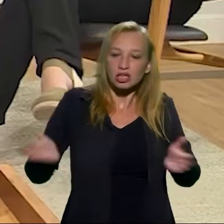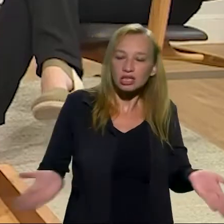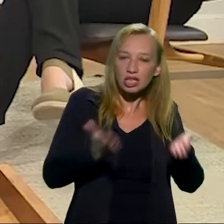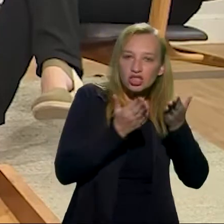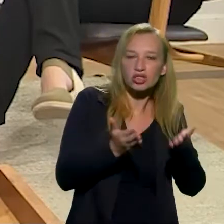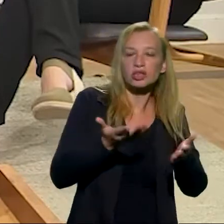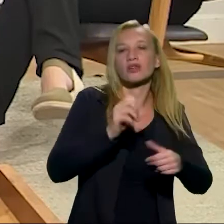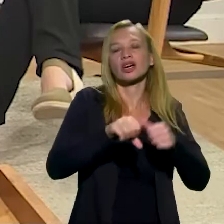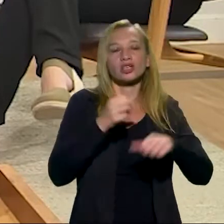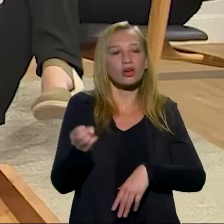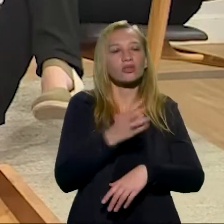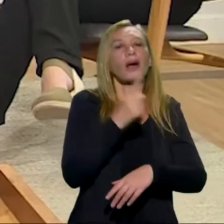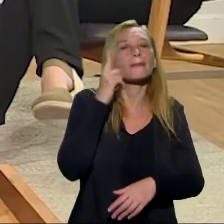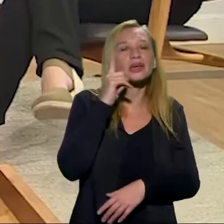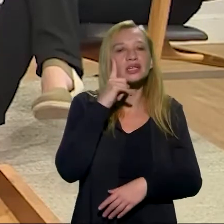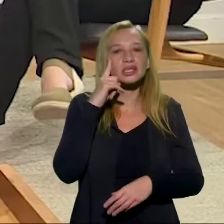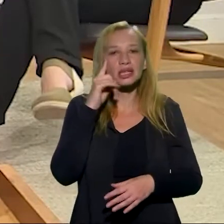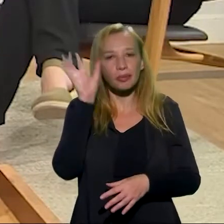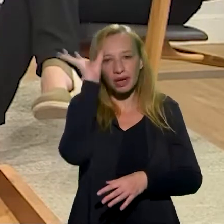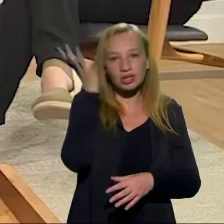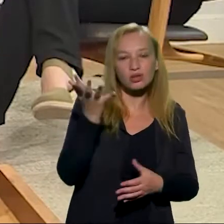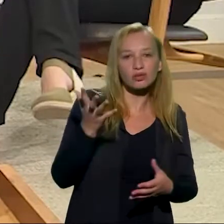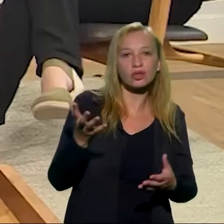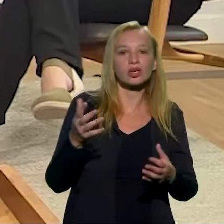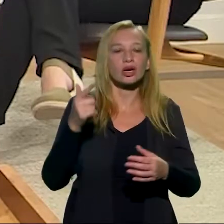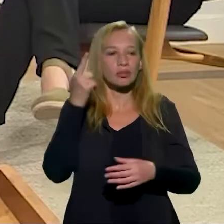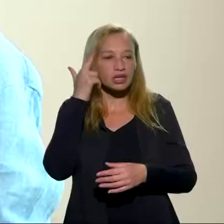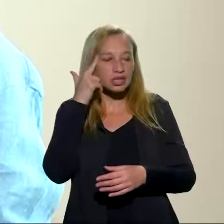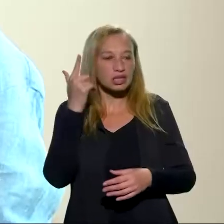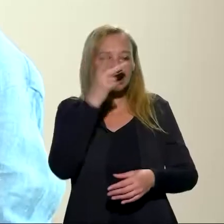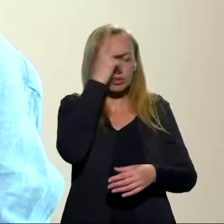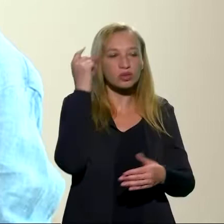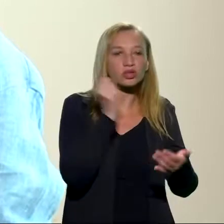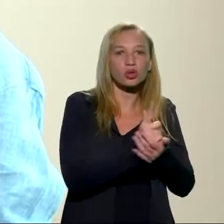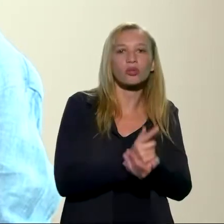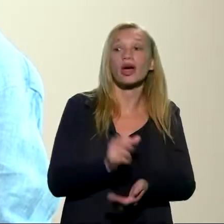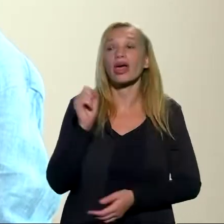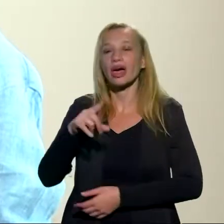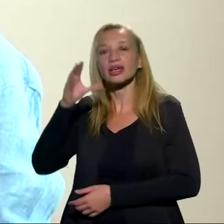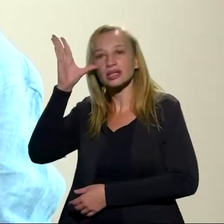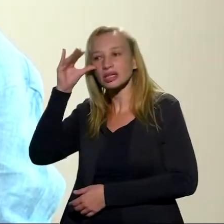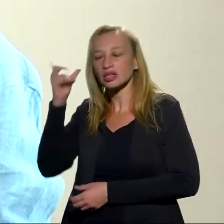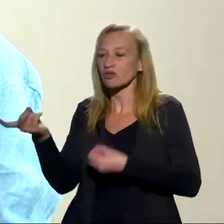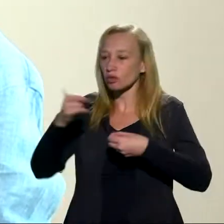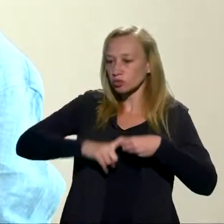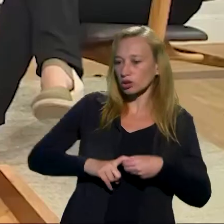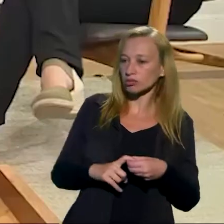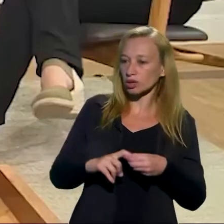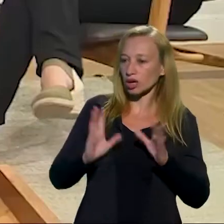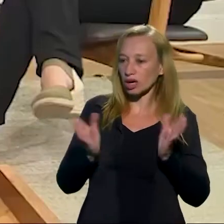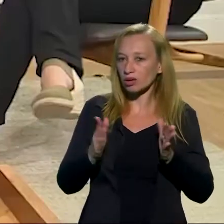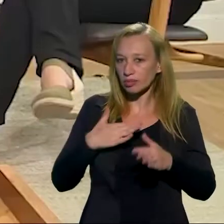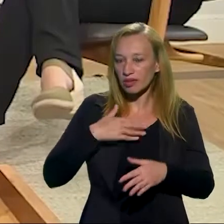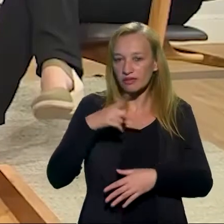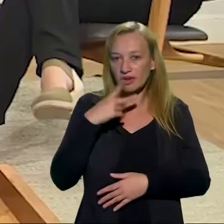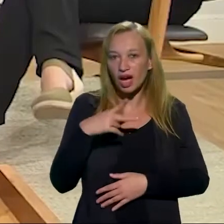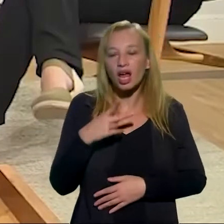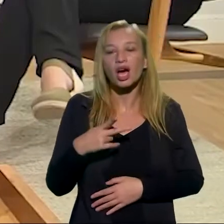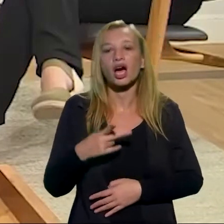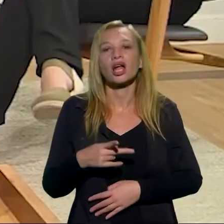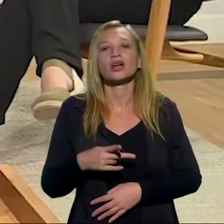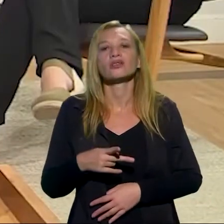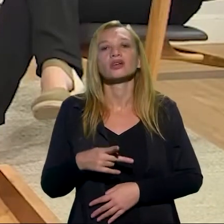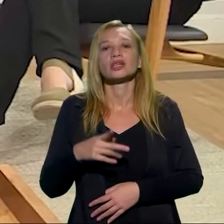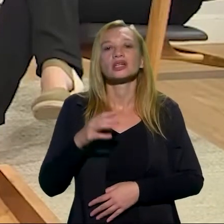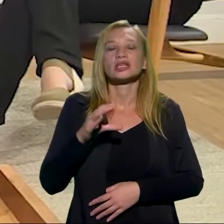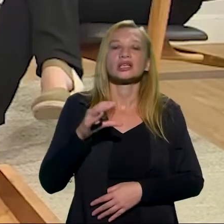isso incentiva a inovação, pensar soluções com foco no seu consumidor. Isso é interessante, só voltando, dando um passo atrás aqui na minha fala, quando a